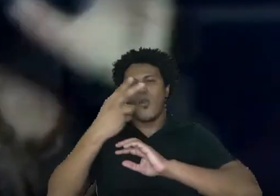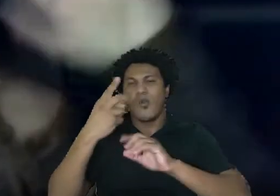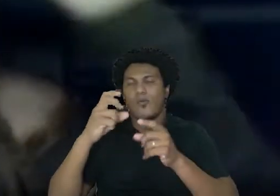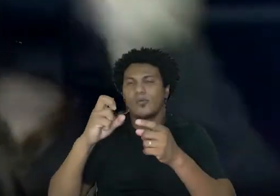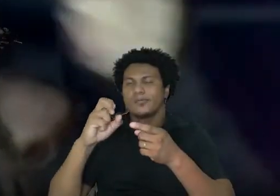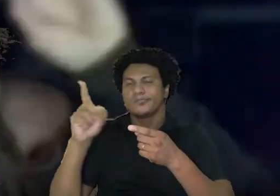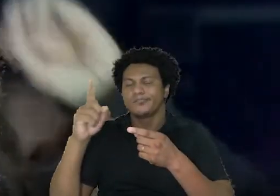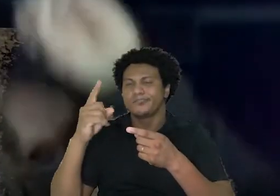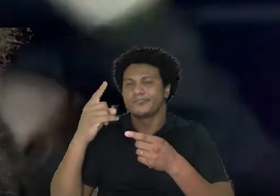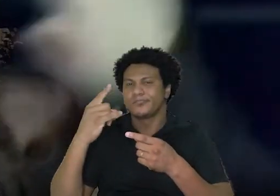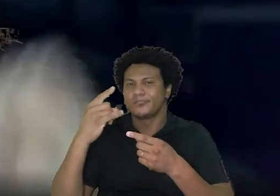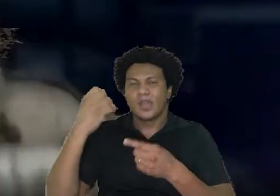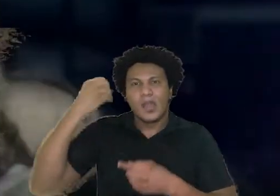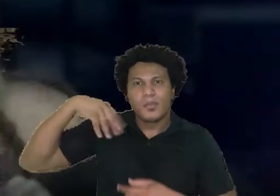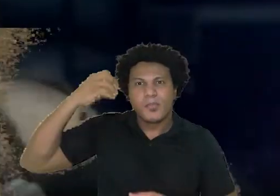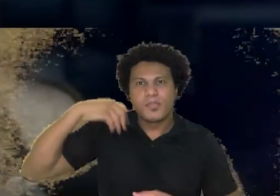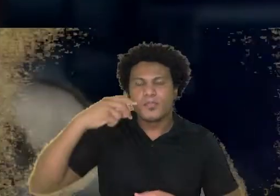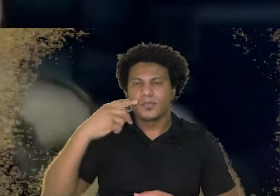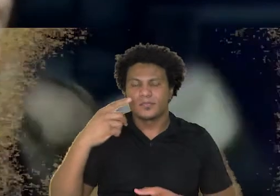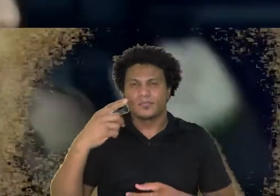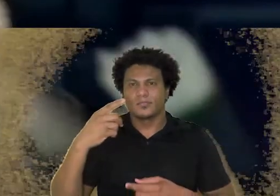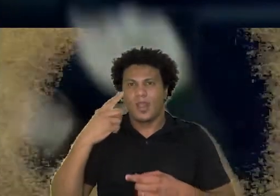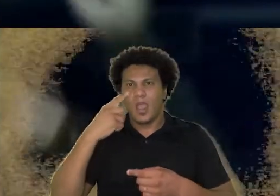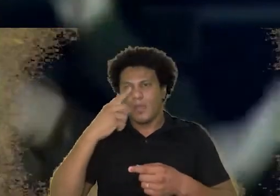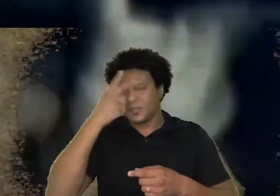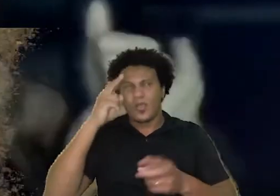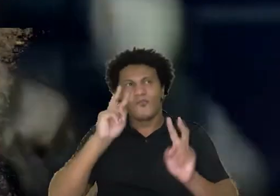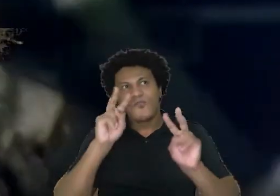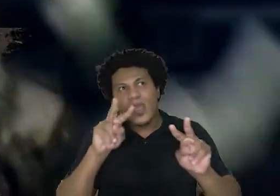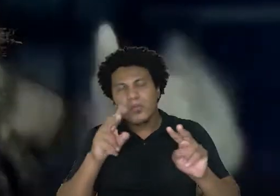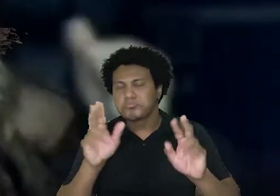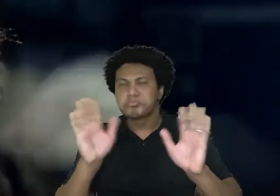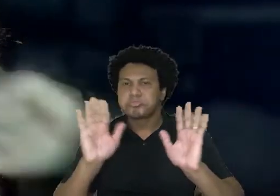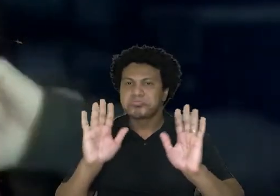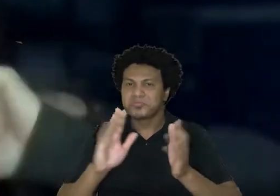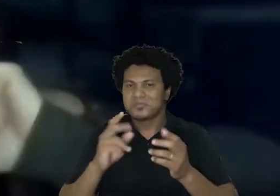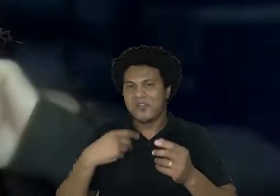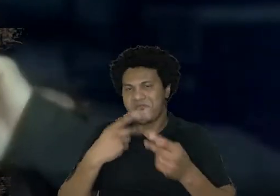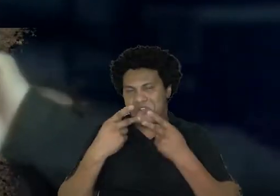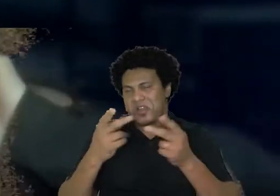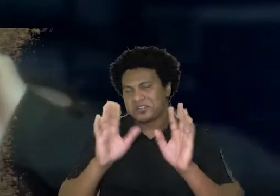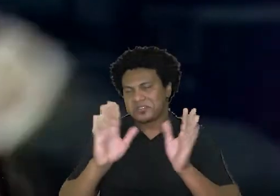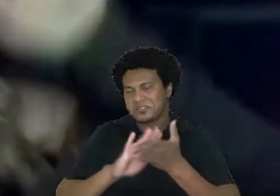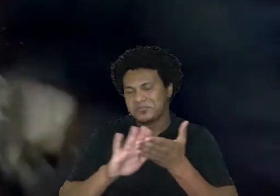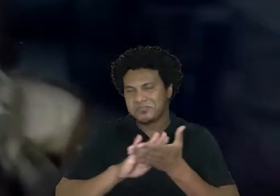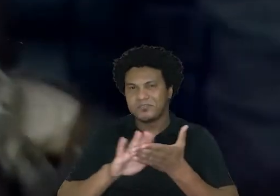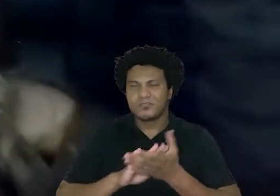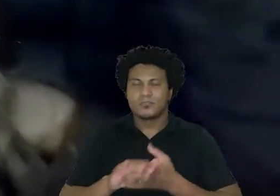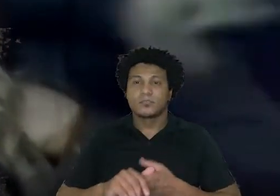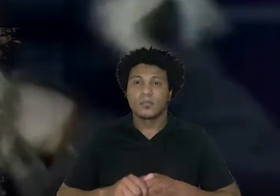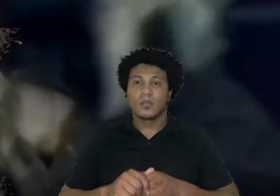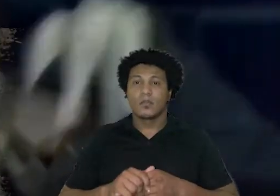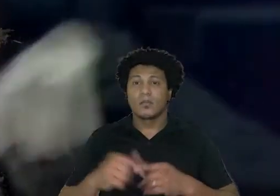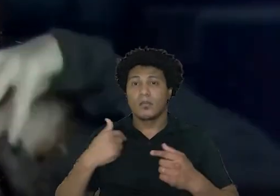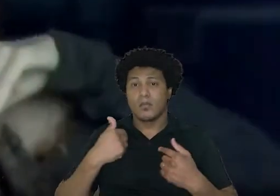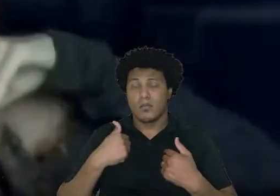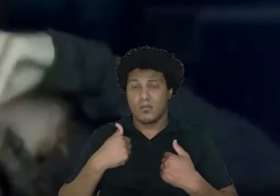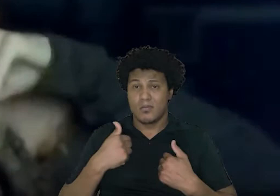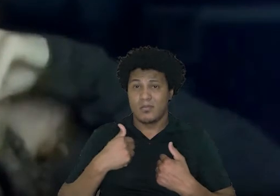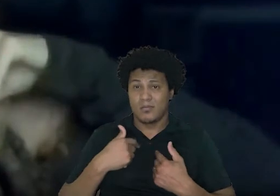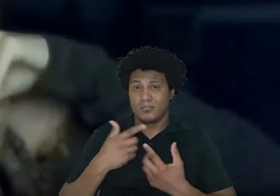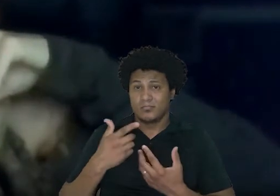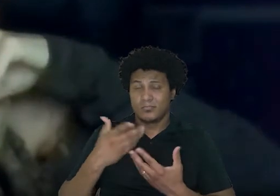né, as figurinhas lá pregadas no cartaz, que dá o carimbo, né, de acessibilidade, porque tá ali de alguma